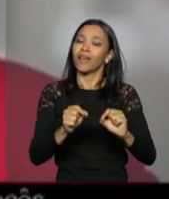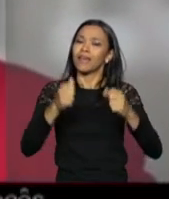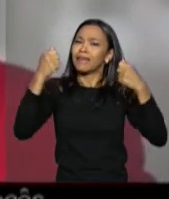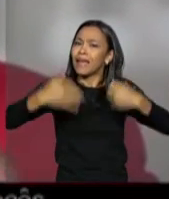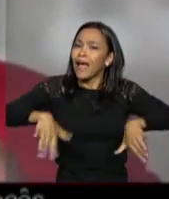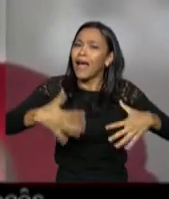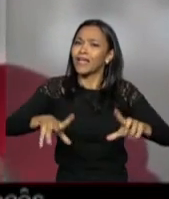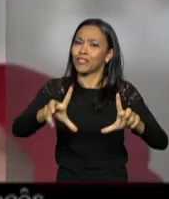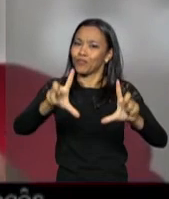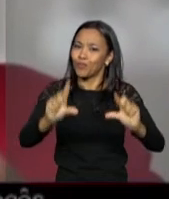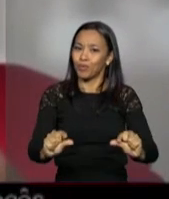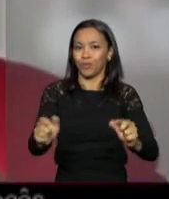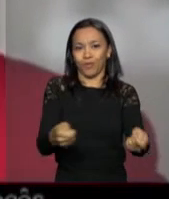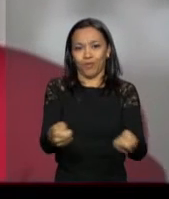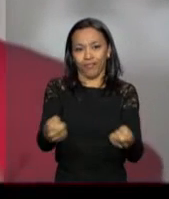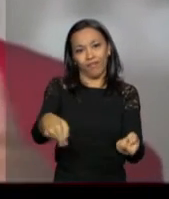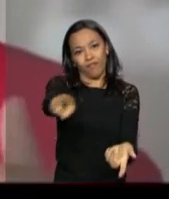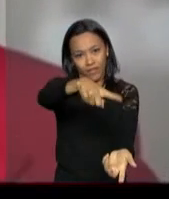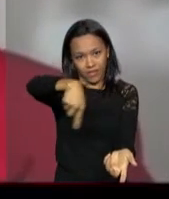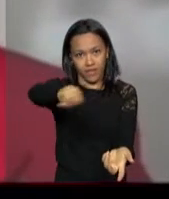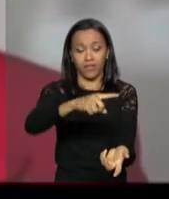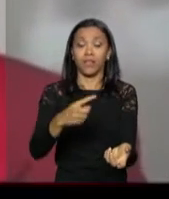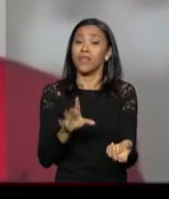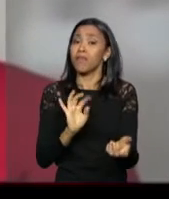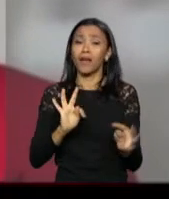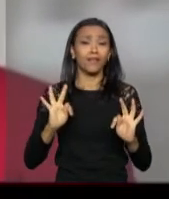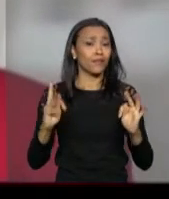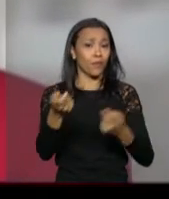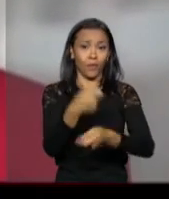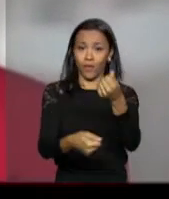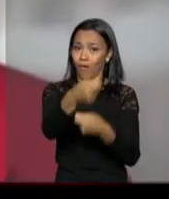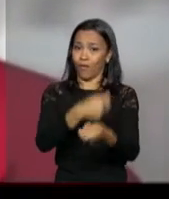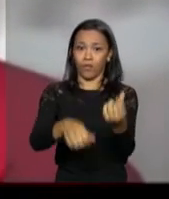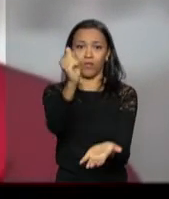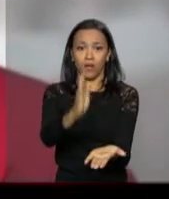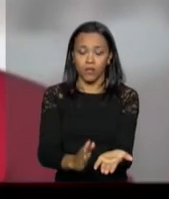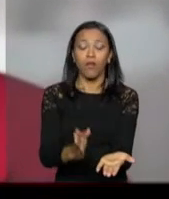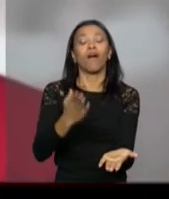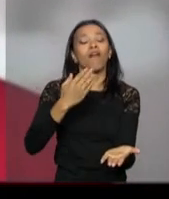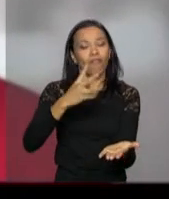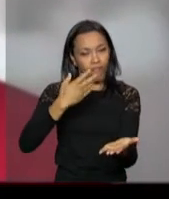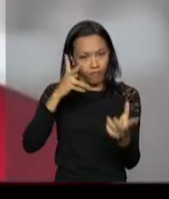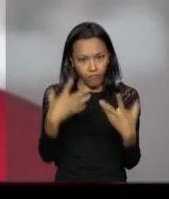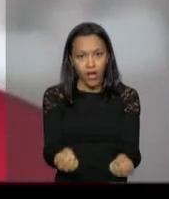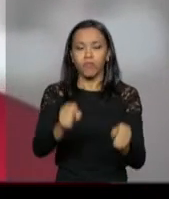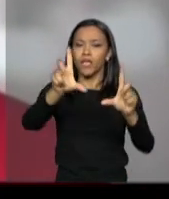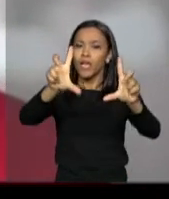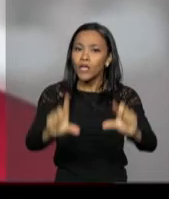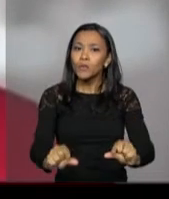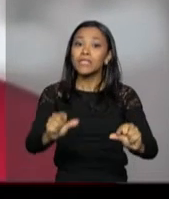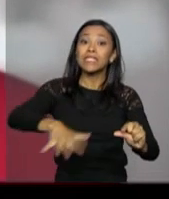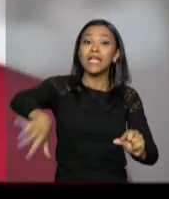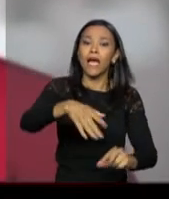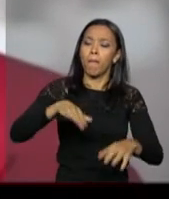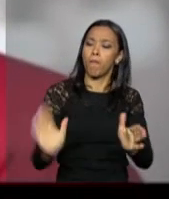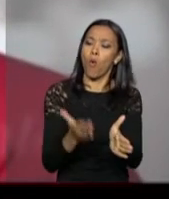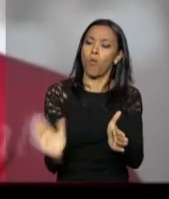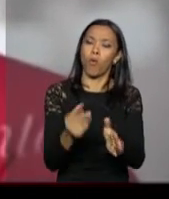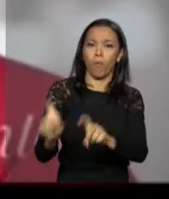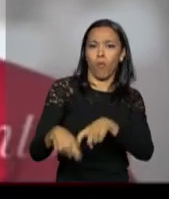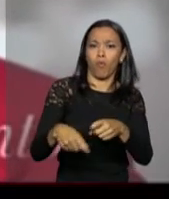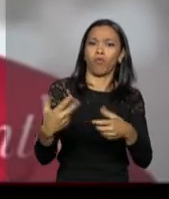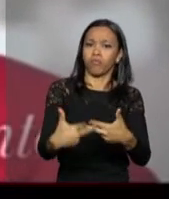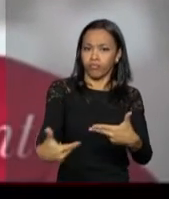despesas para cada um de vocês e para toda a economia do país. Vamos reduzir os custos do setor produtivo e